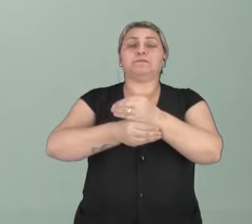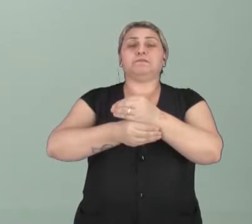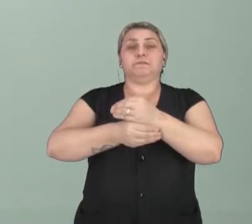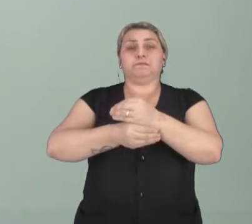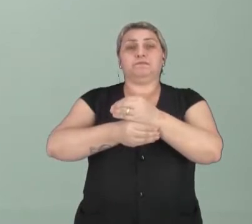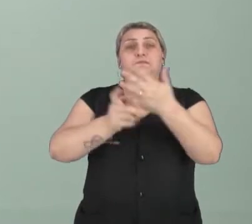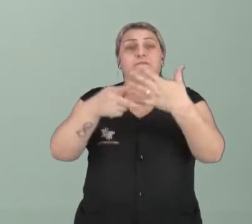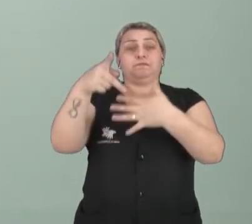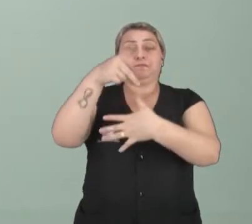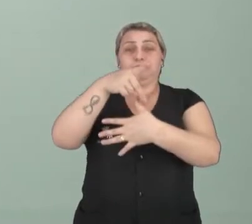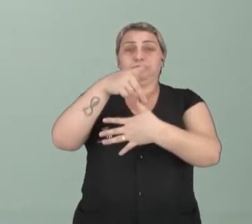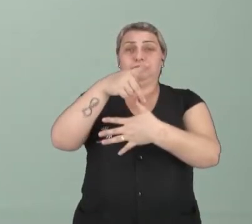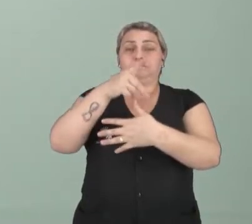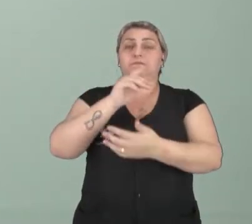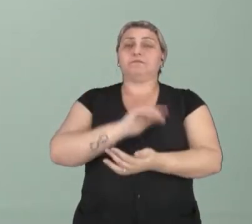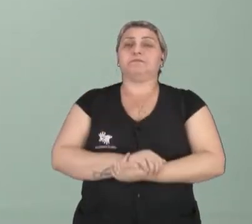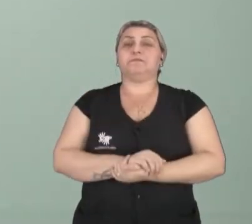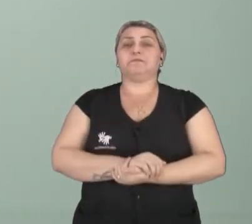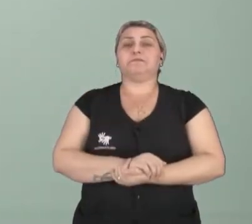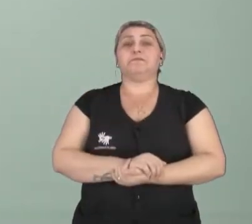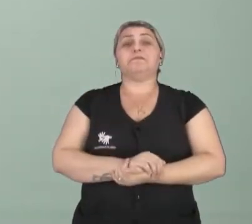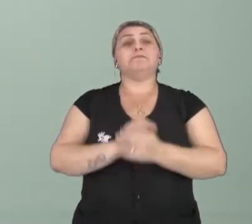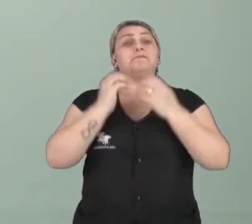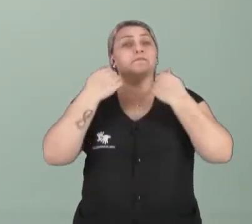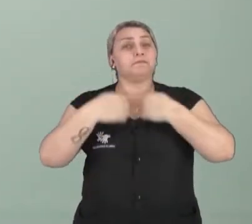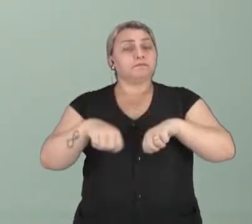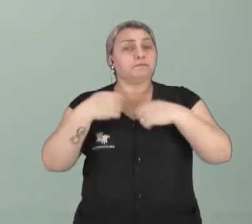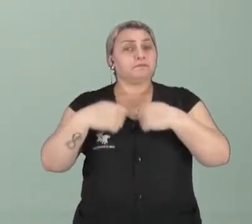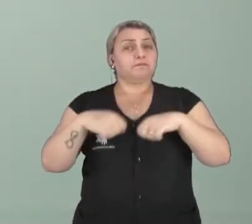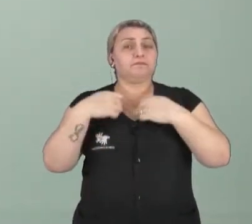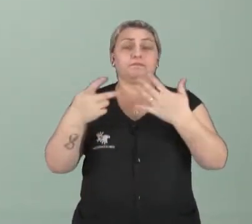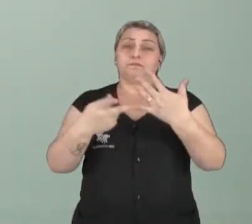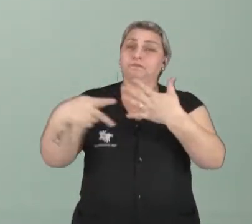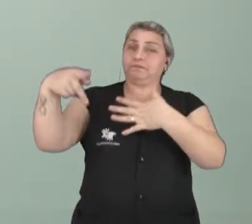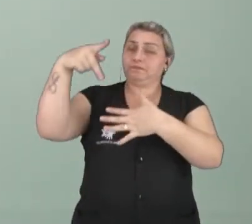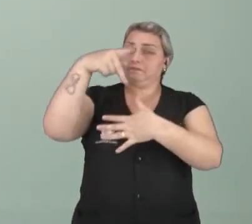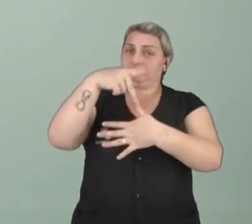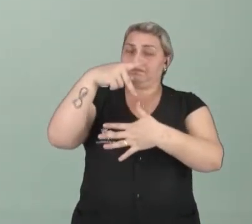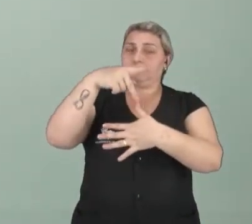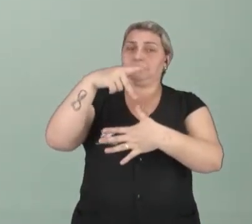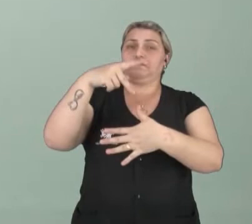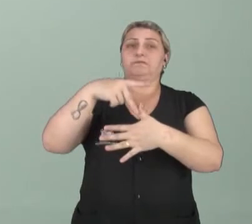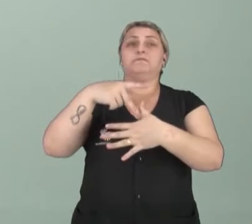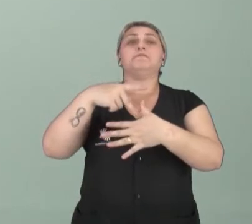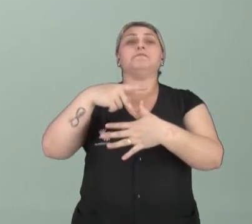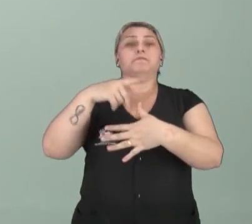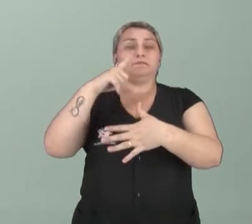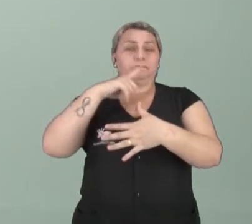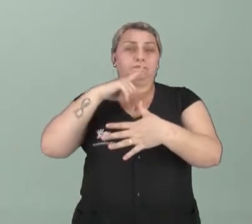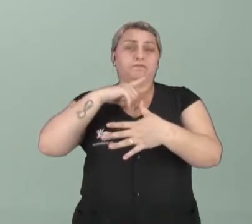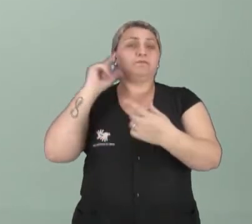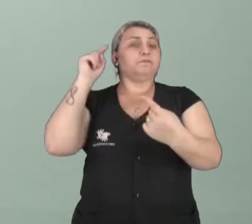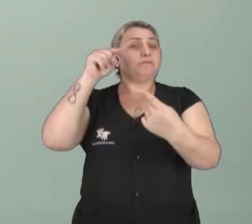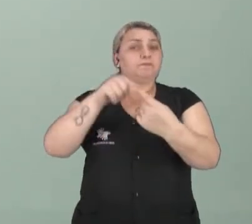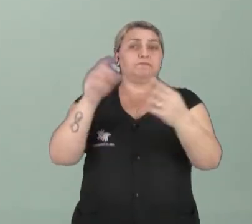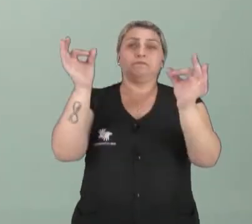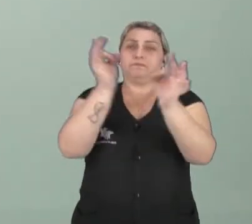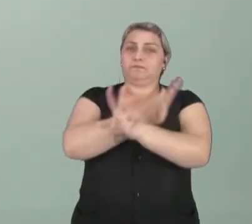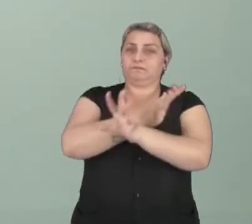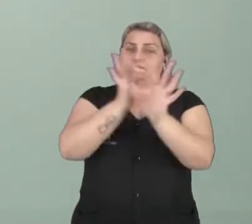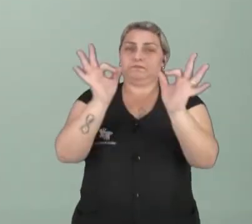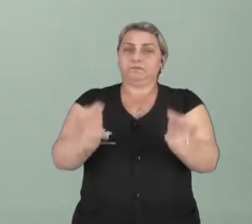oração principal, né? Elas vão precisar de uma principal para dar o seu sentido completo, tá